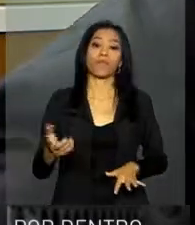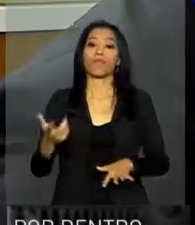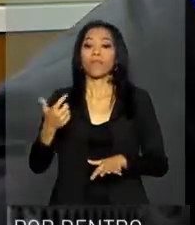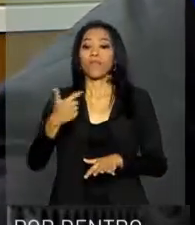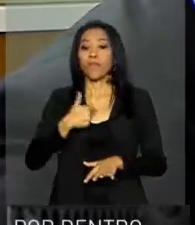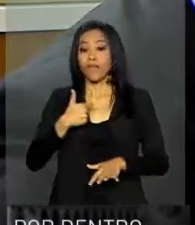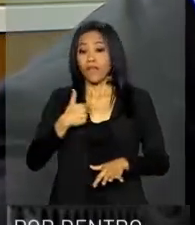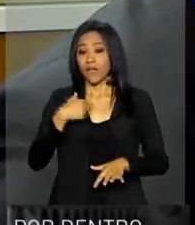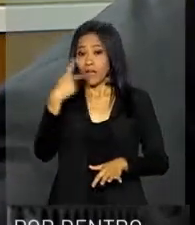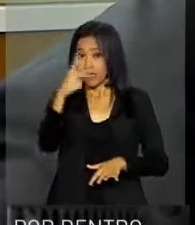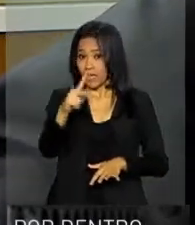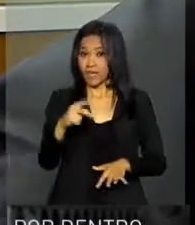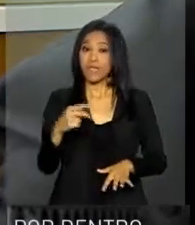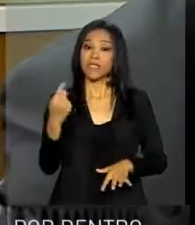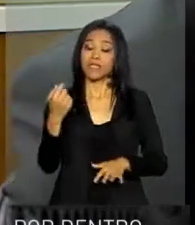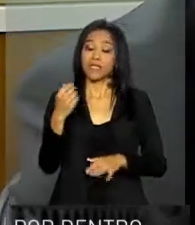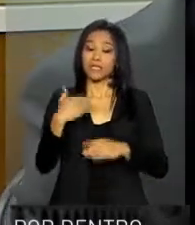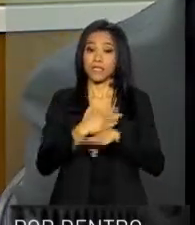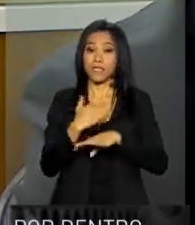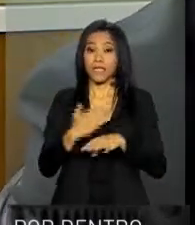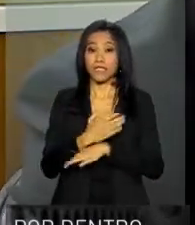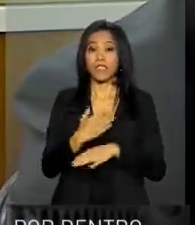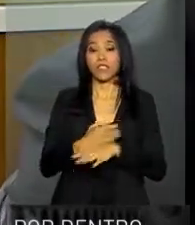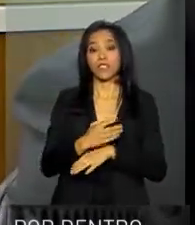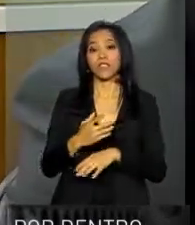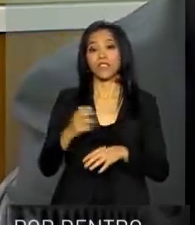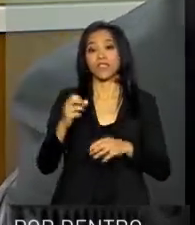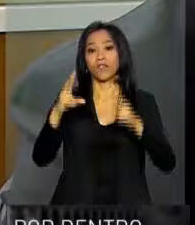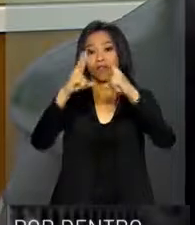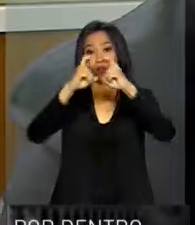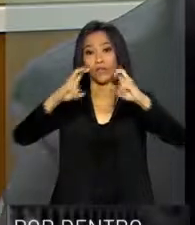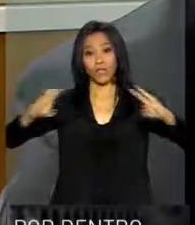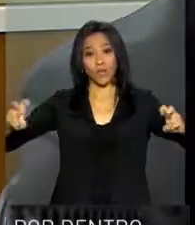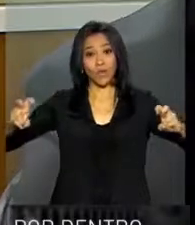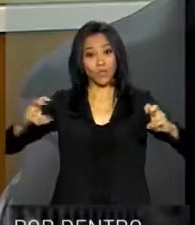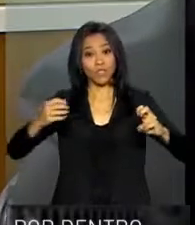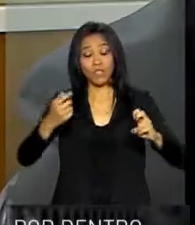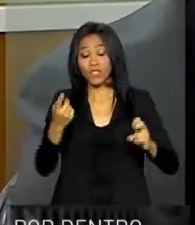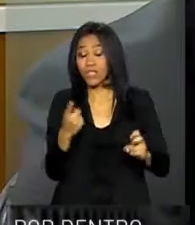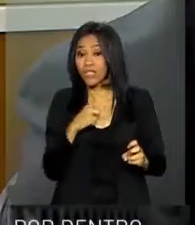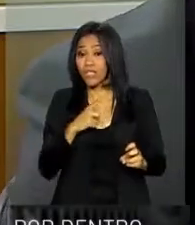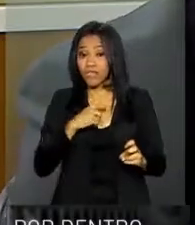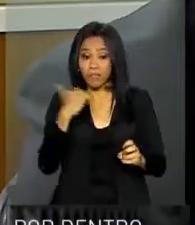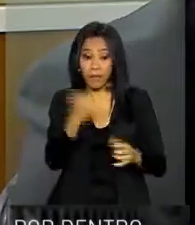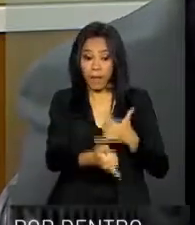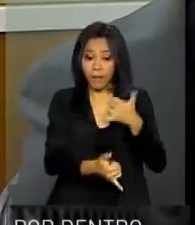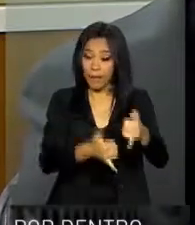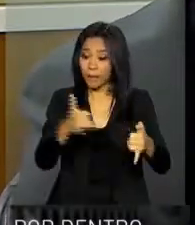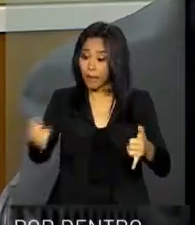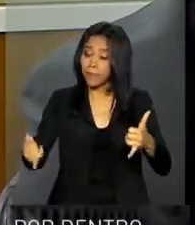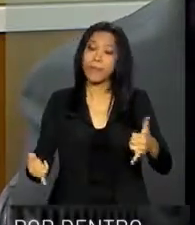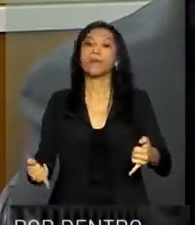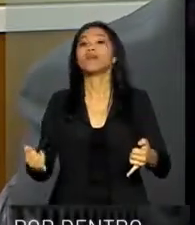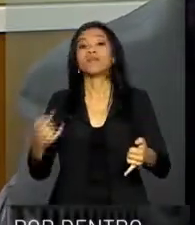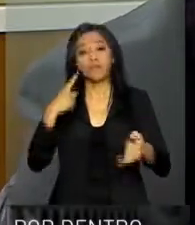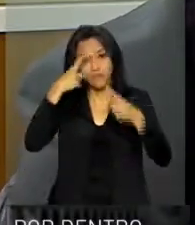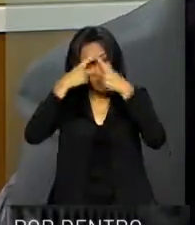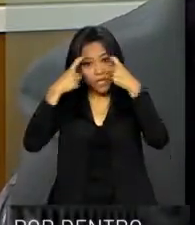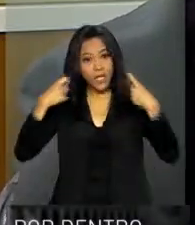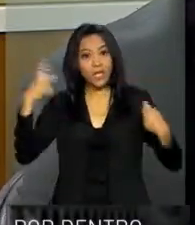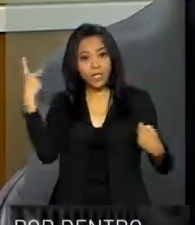florianópolis sc - 171 mortes e assassinatos no ano passado por conta desse assunto será nós temos acompanhado também